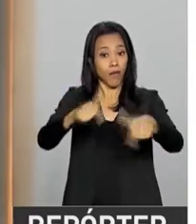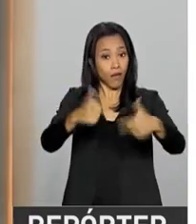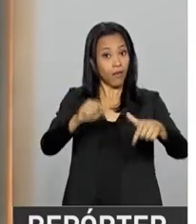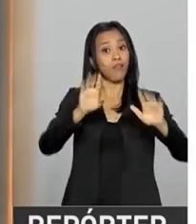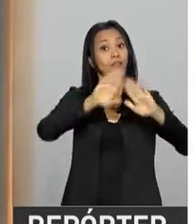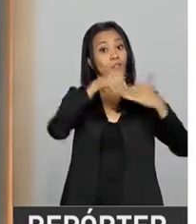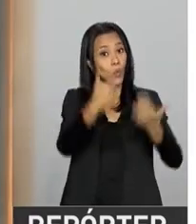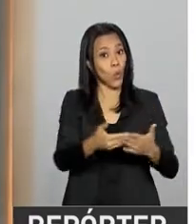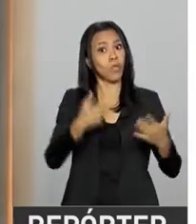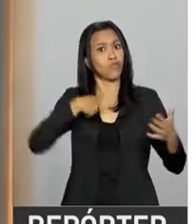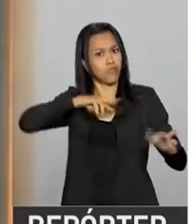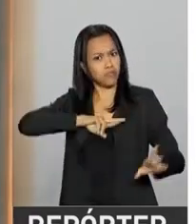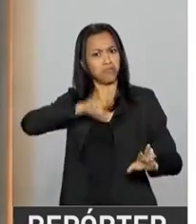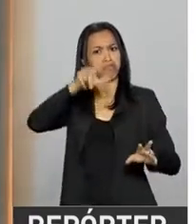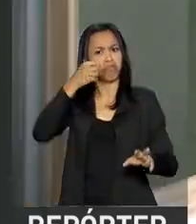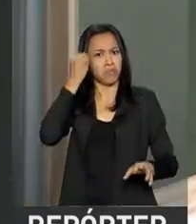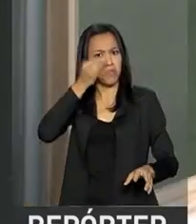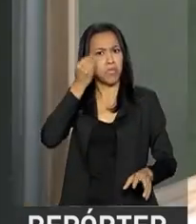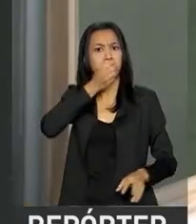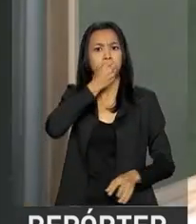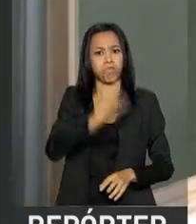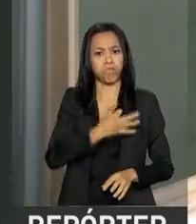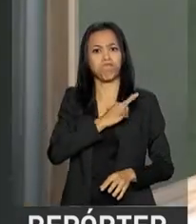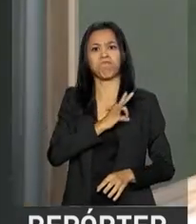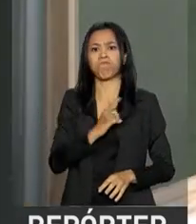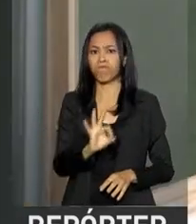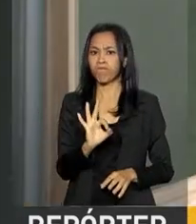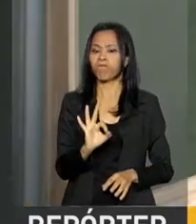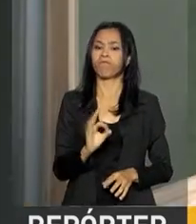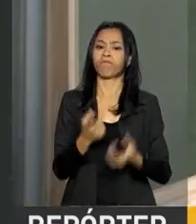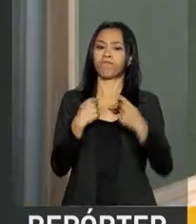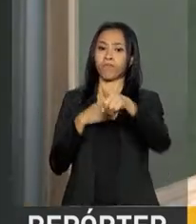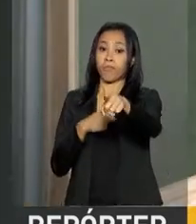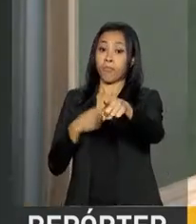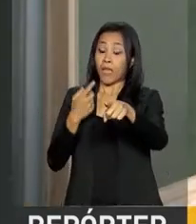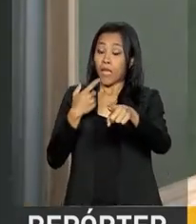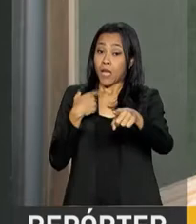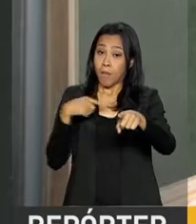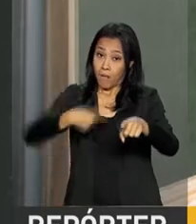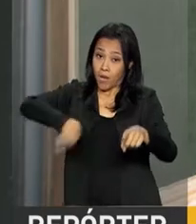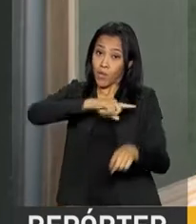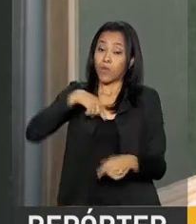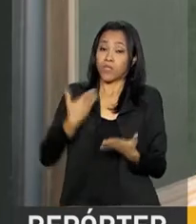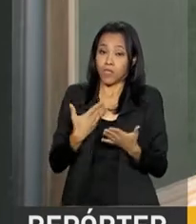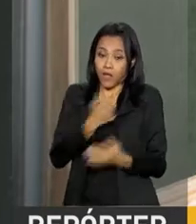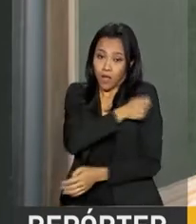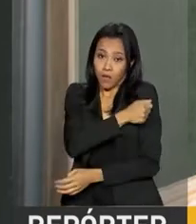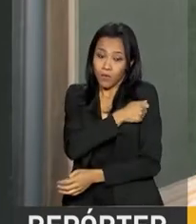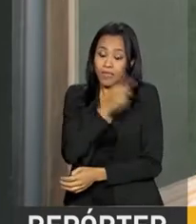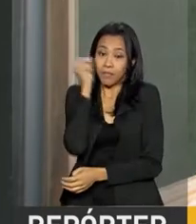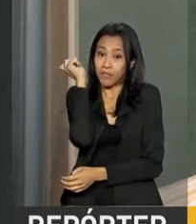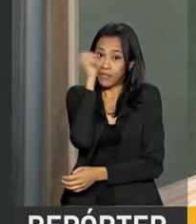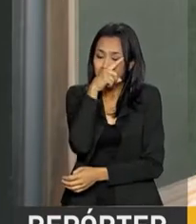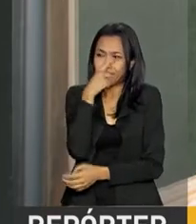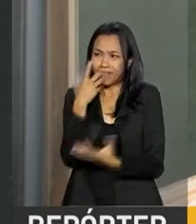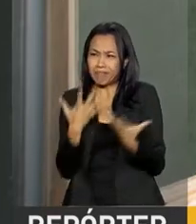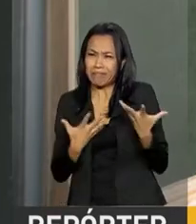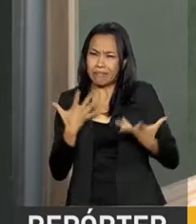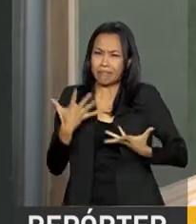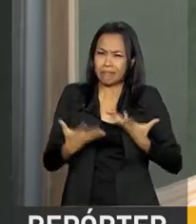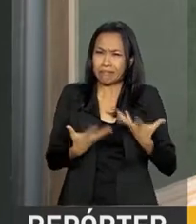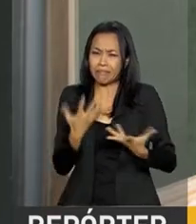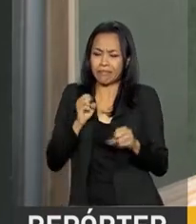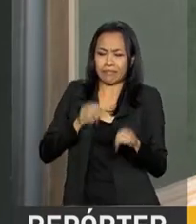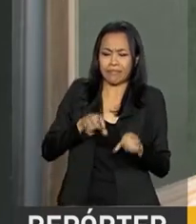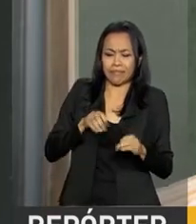diferença na sua formação a licenciatura é sempre um mistério para nós estudantes de primeiro quanto em um primeiro contato frente nunca